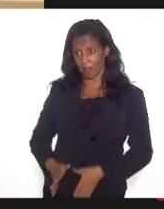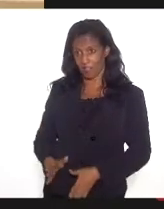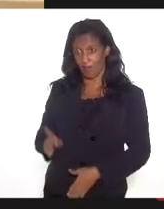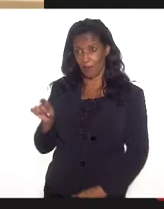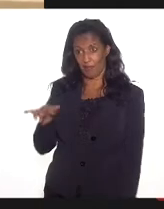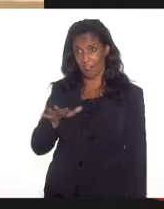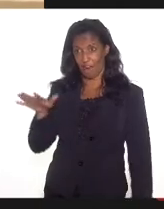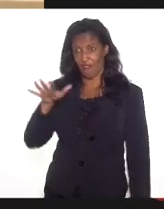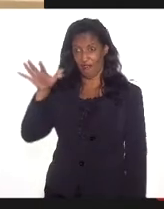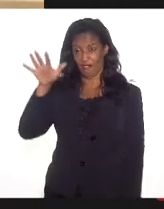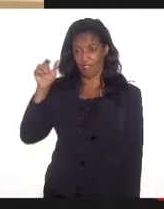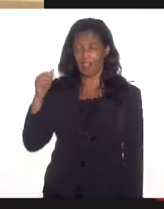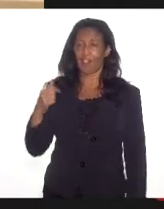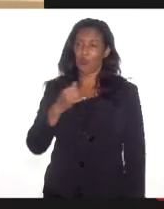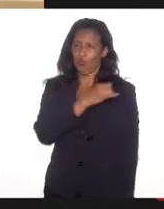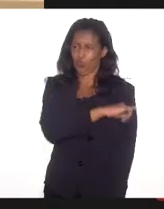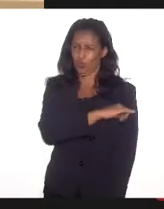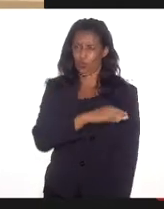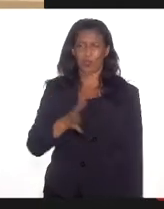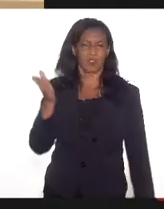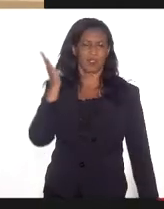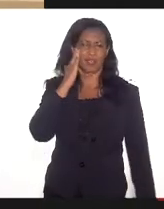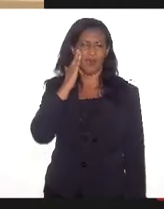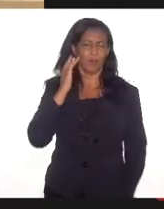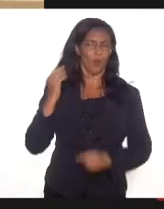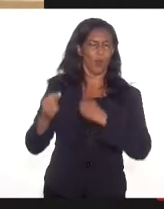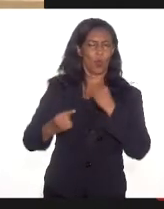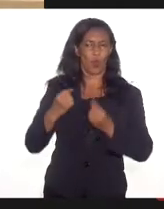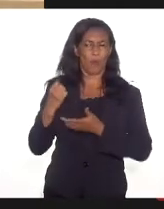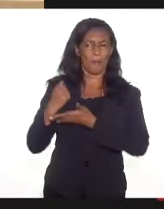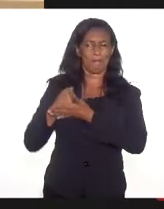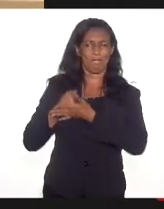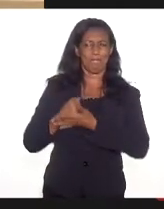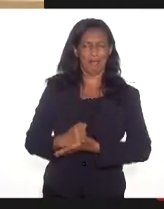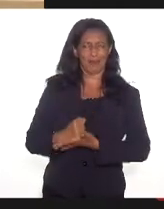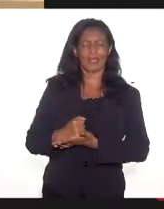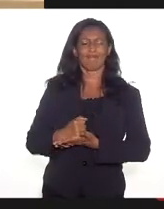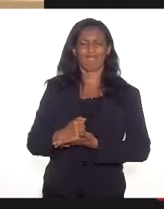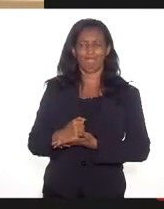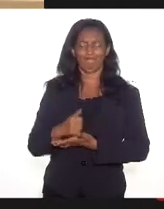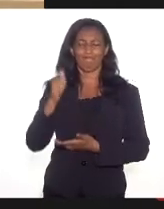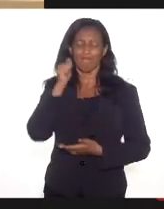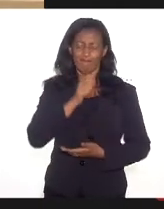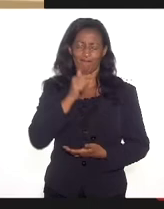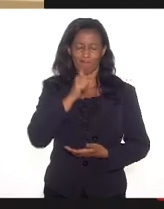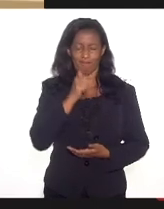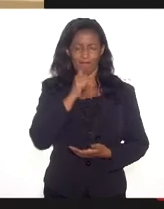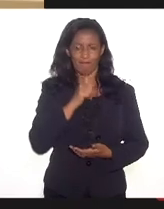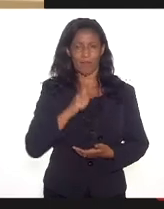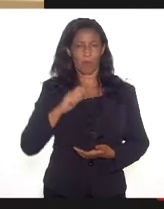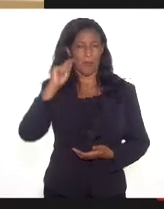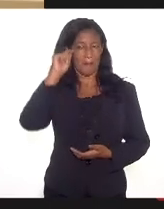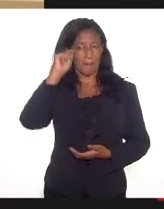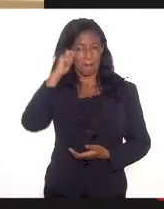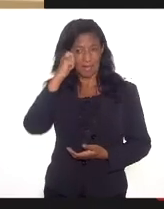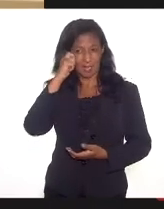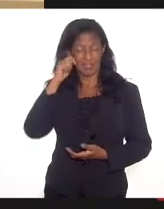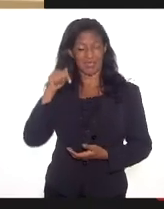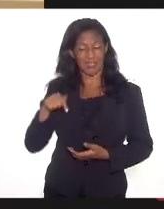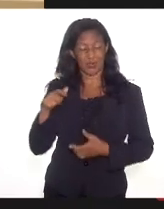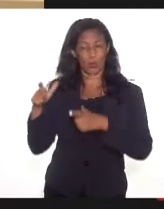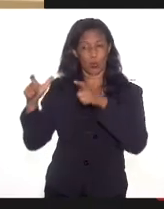subúrbio do Rio de Janeiro sabemos o quanto pesa sobre as mulheres as mulheres pretas desse